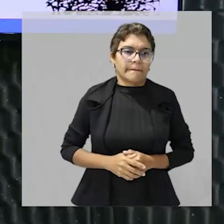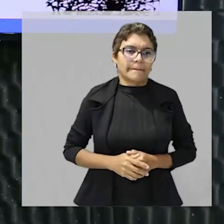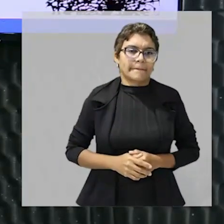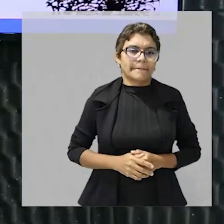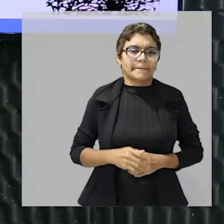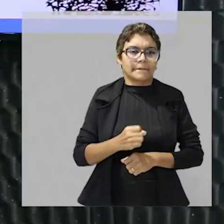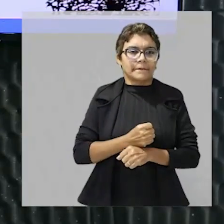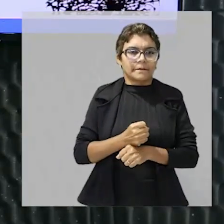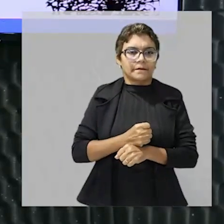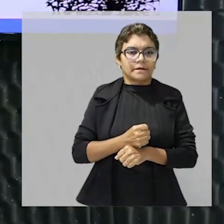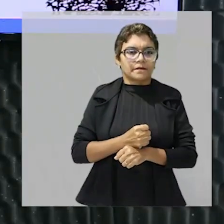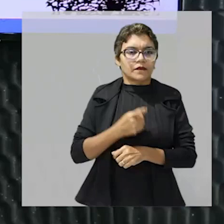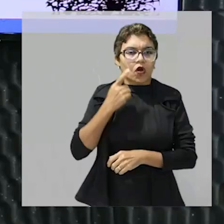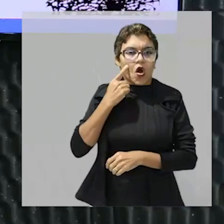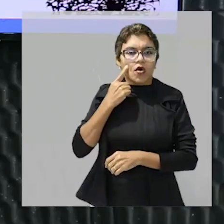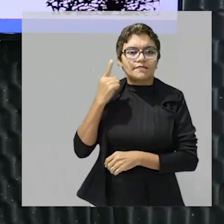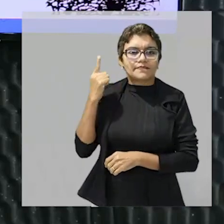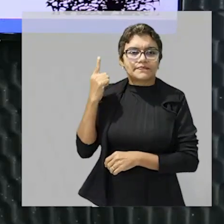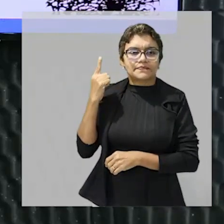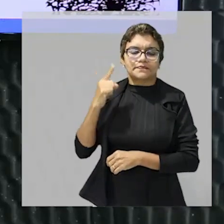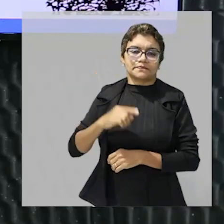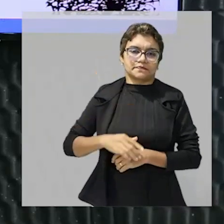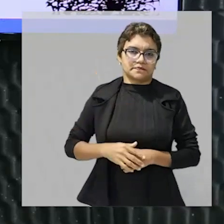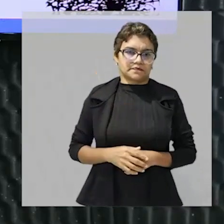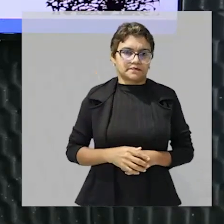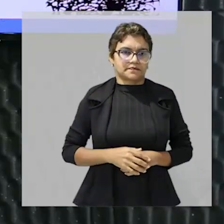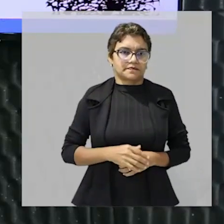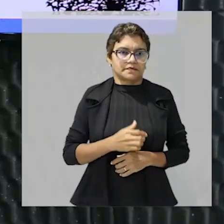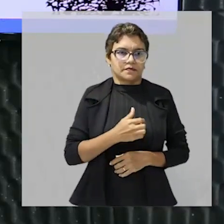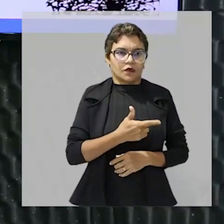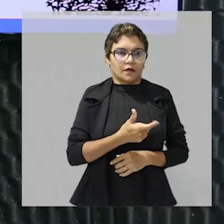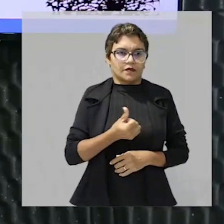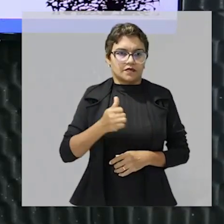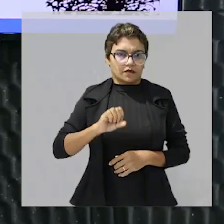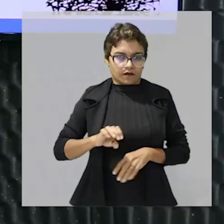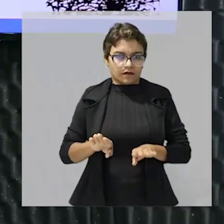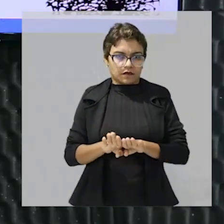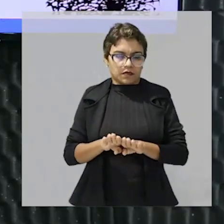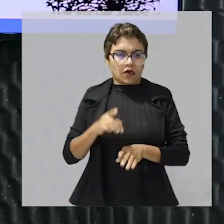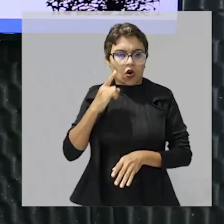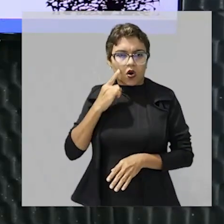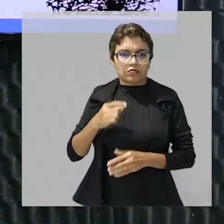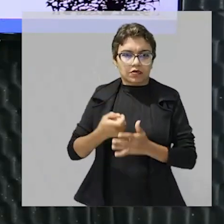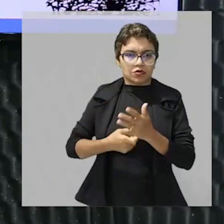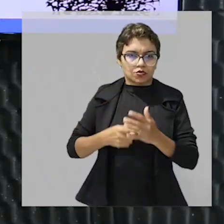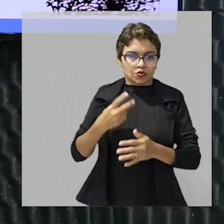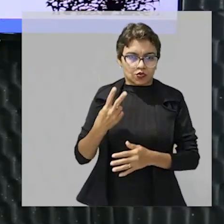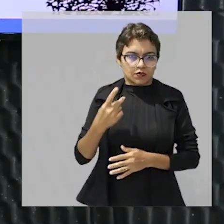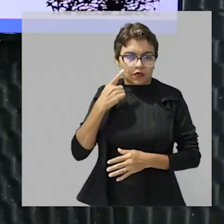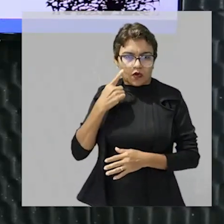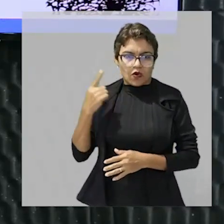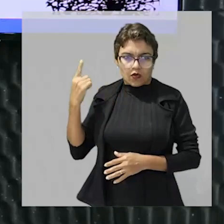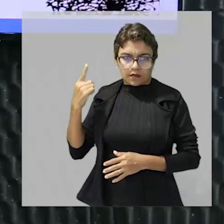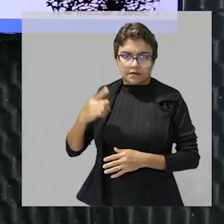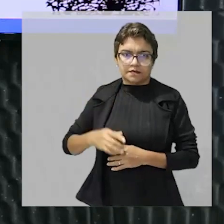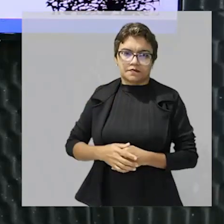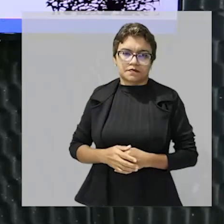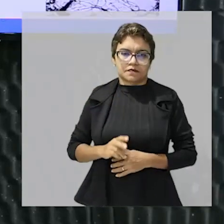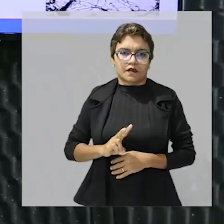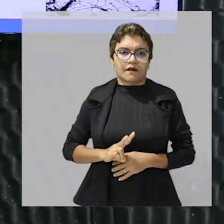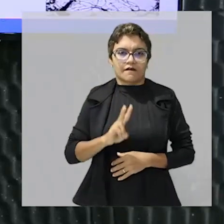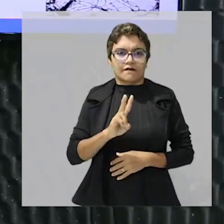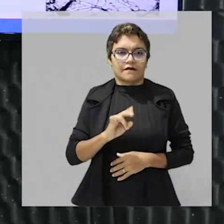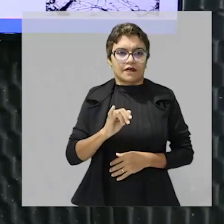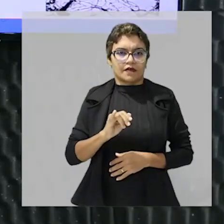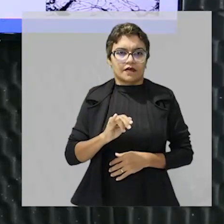2019, texto 2, Action Photo, de Vic Muniz, segundo Namuth, né? E o que ele fez? O Vic Muniz pegou a mesma